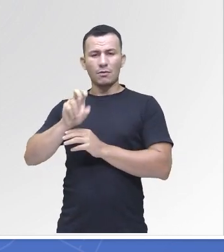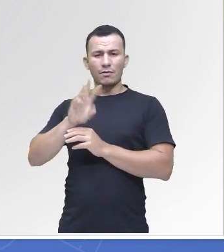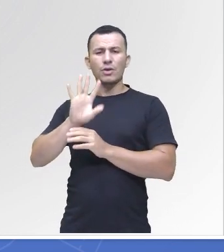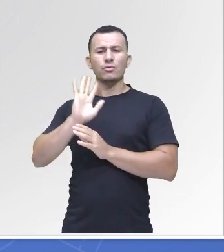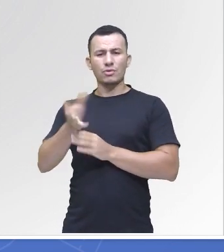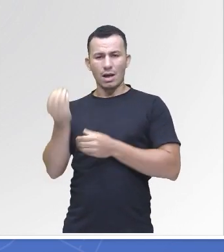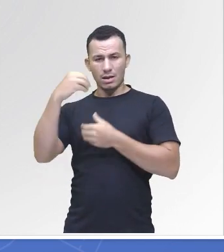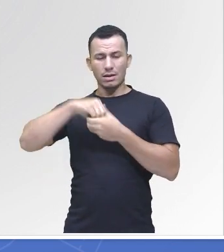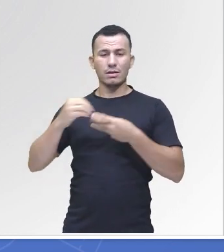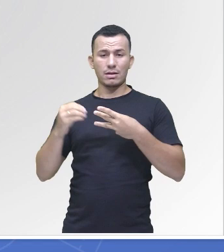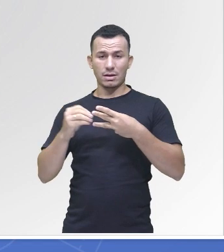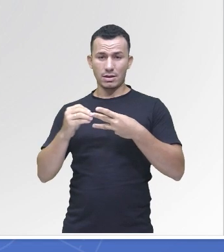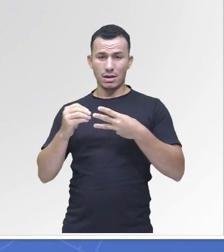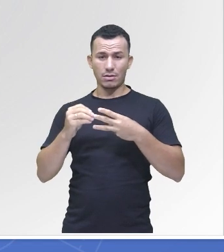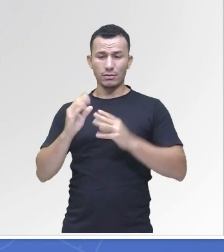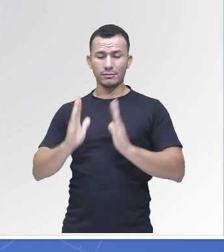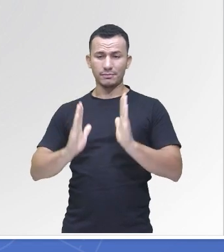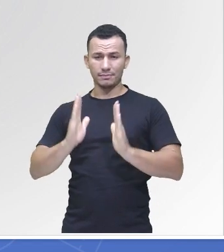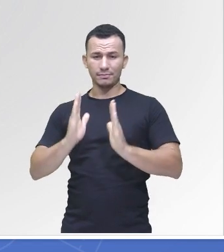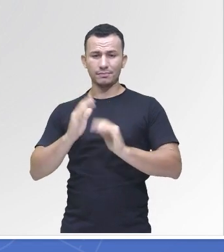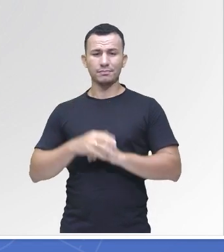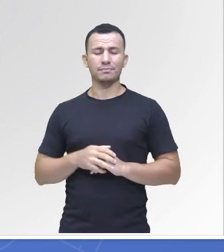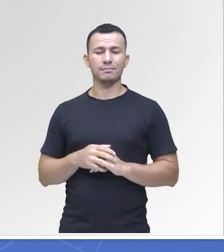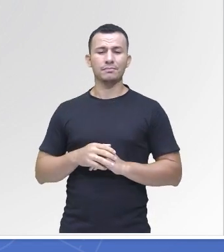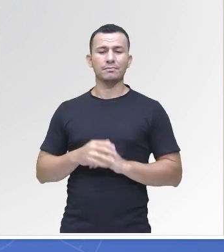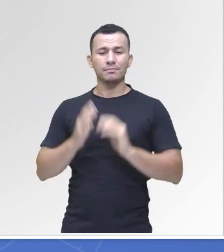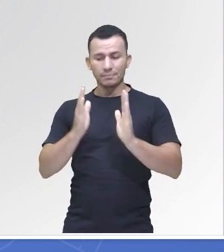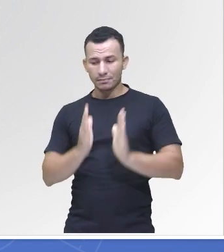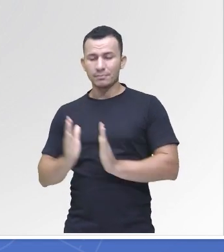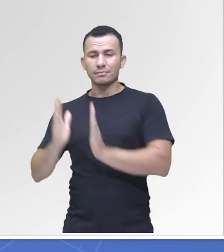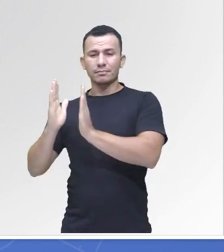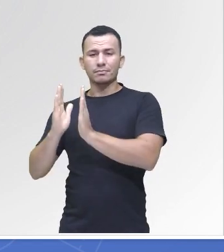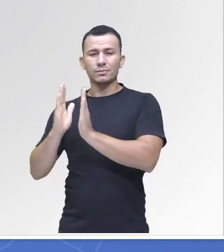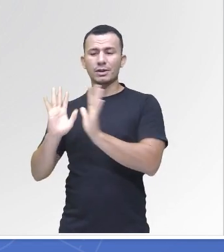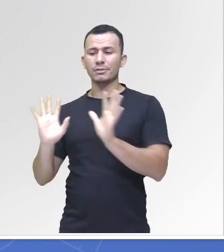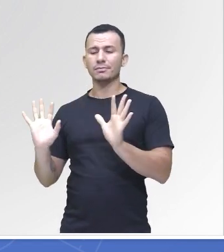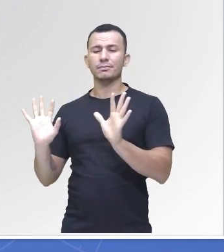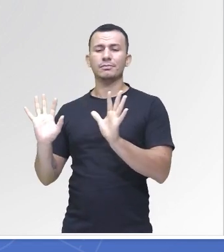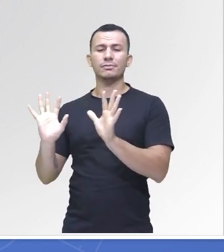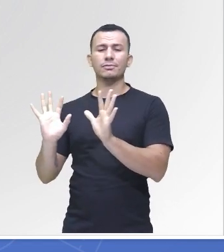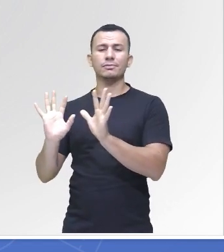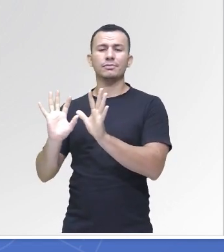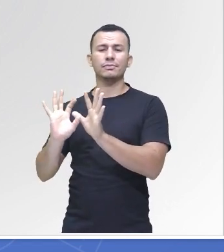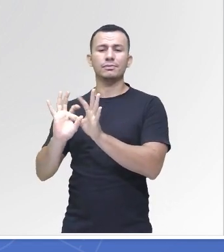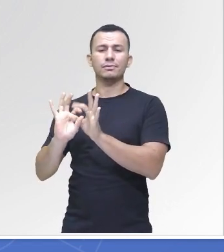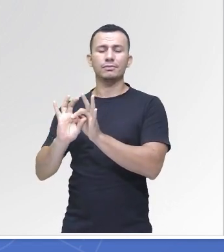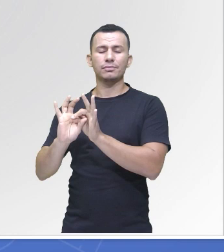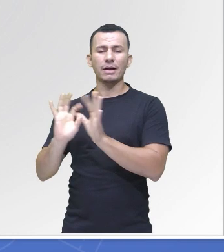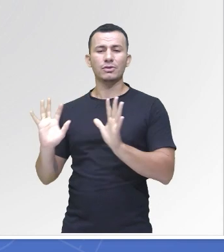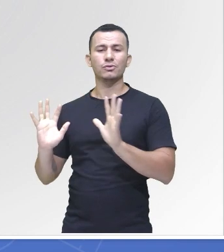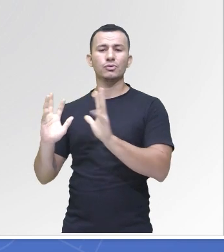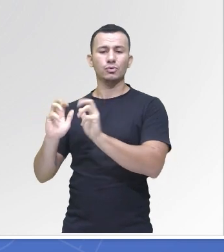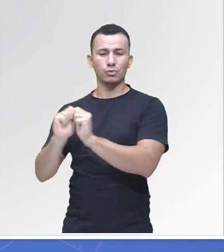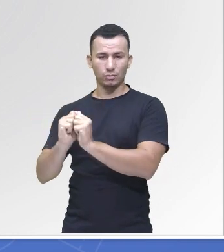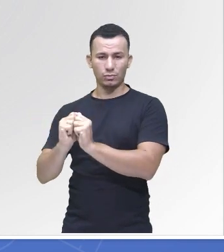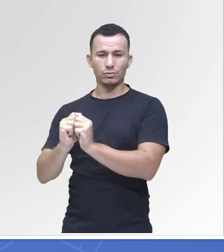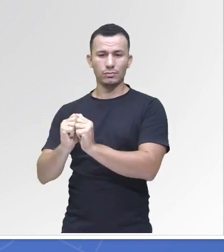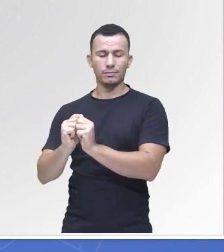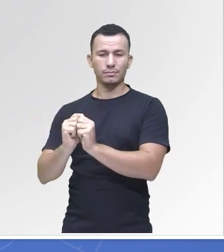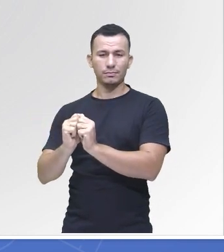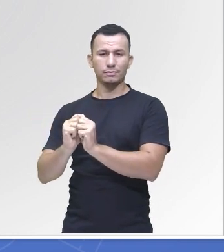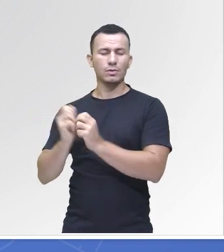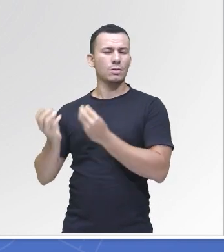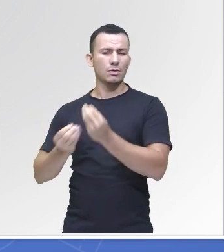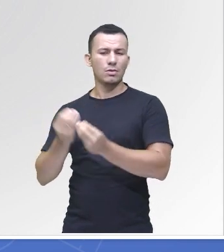dentro da célula. Depois que isso acontece, ocorre uma fusão entre essas membranas. Quando ocorre esse processo